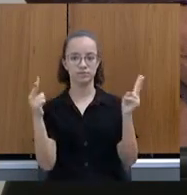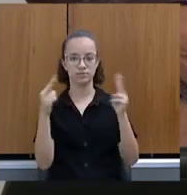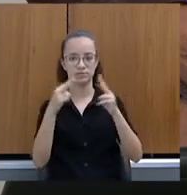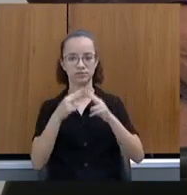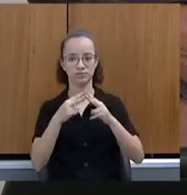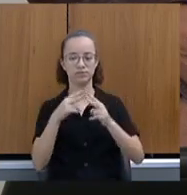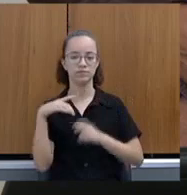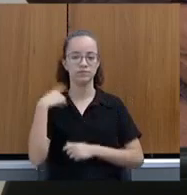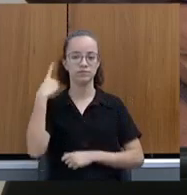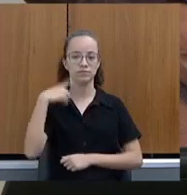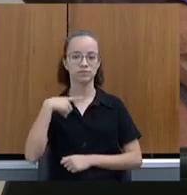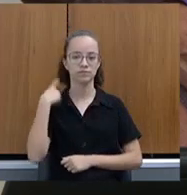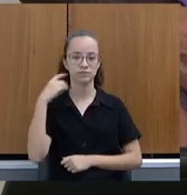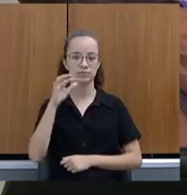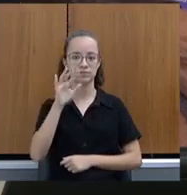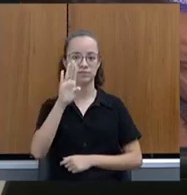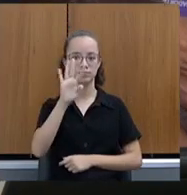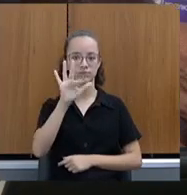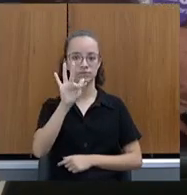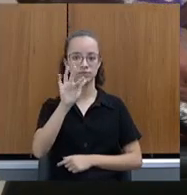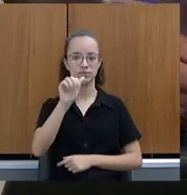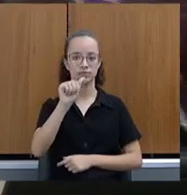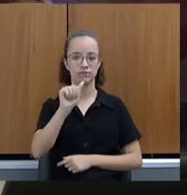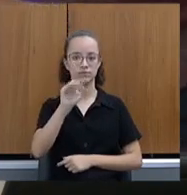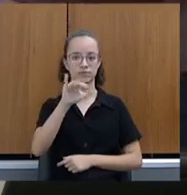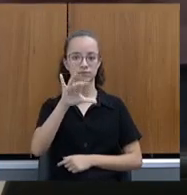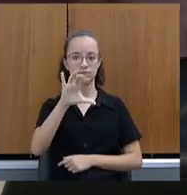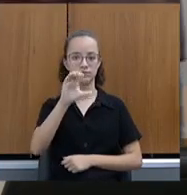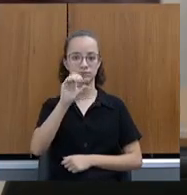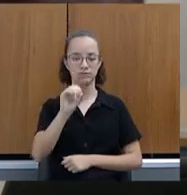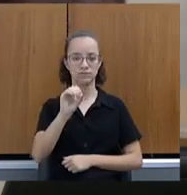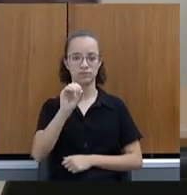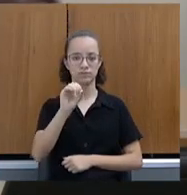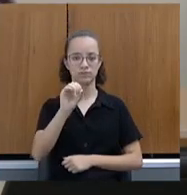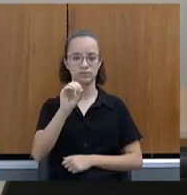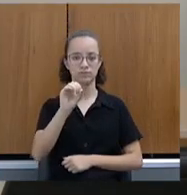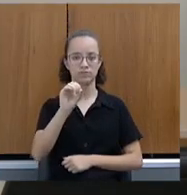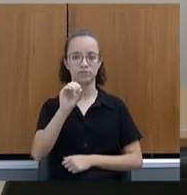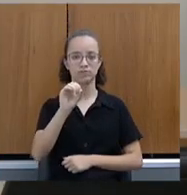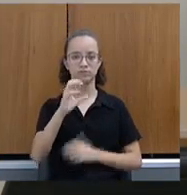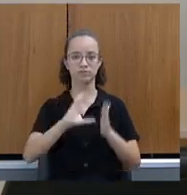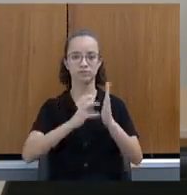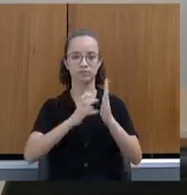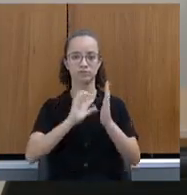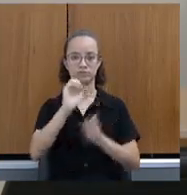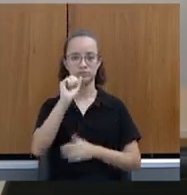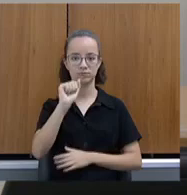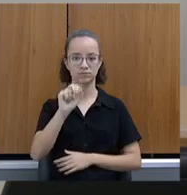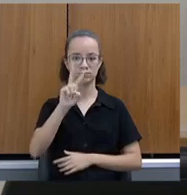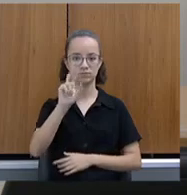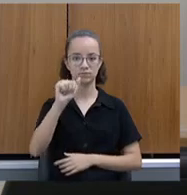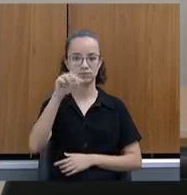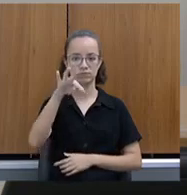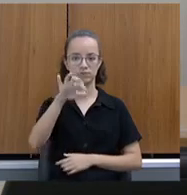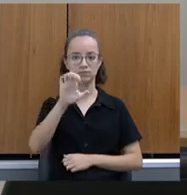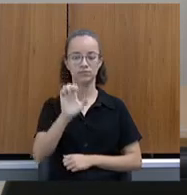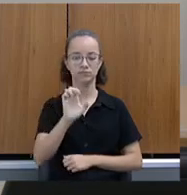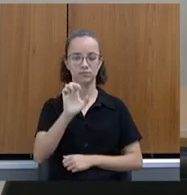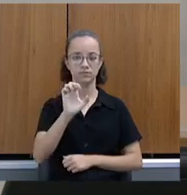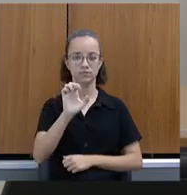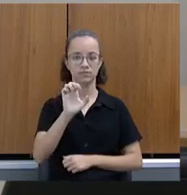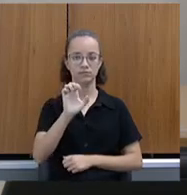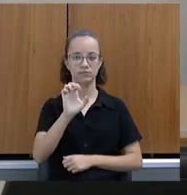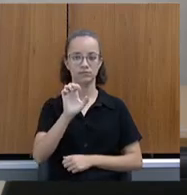do deputado Fábio Avelar de Oliveira do partido Avante que ele quer dar membro